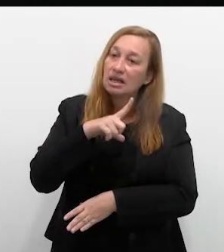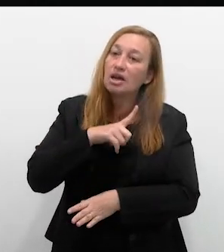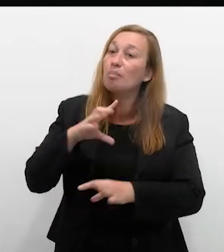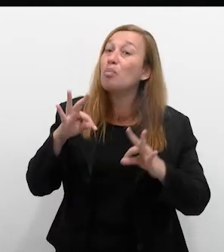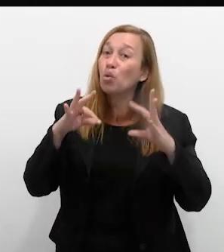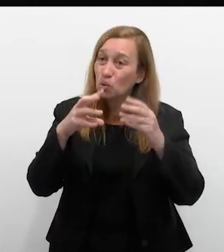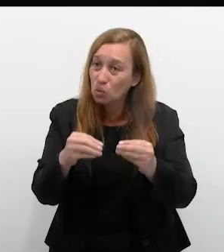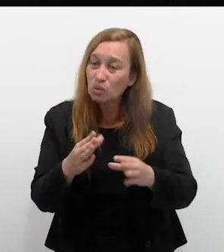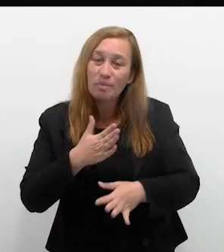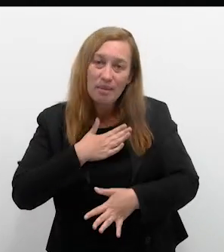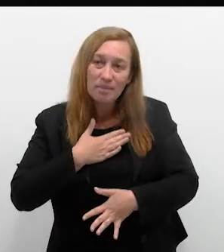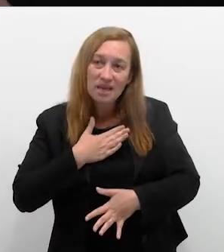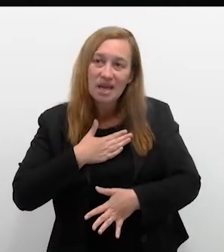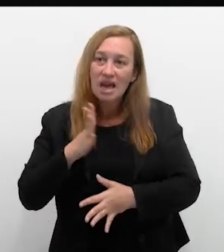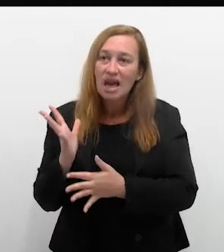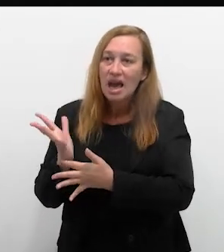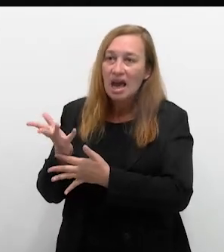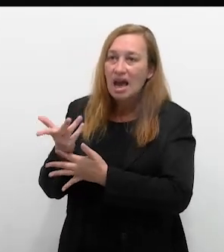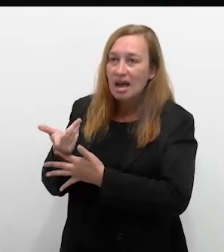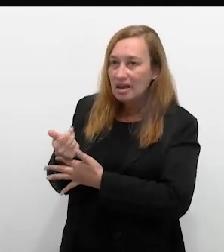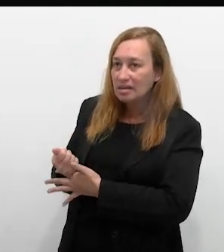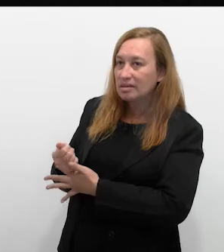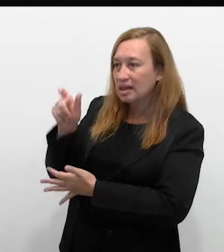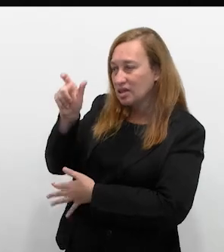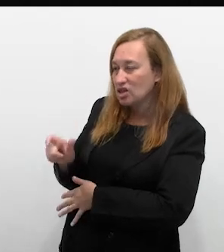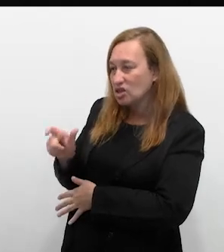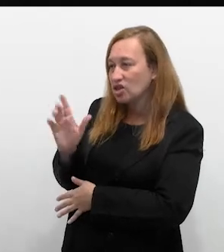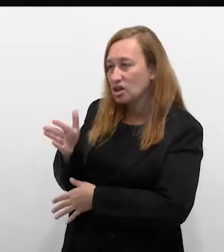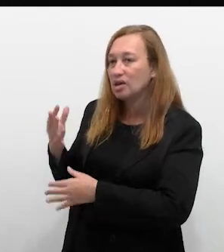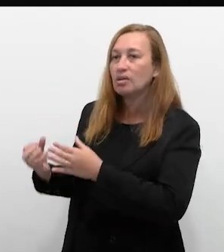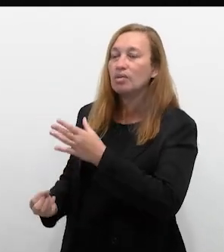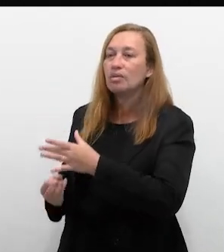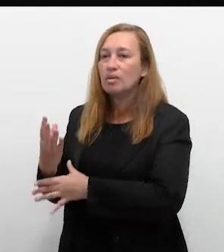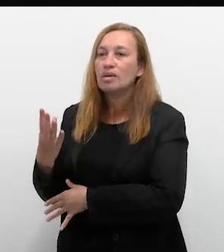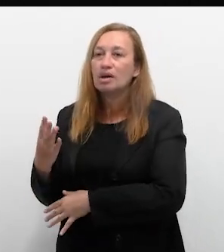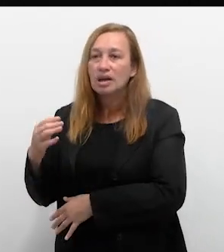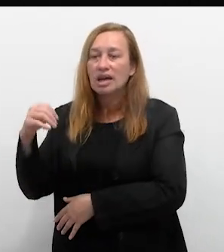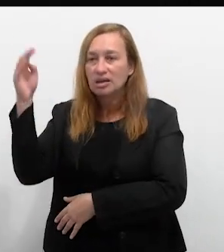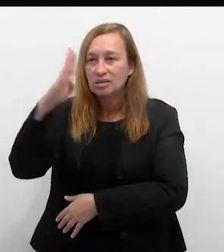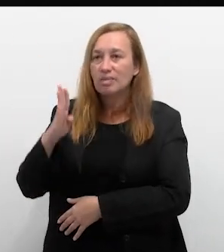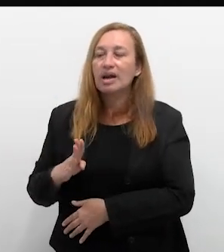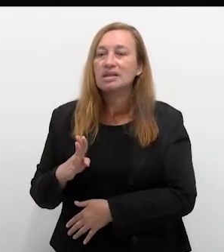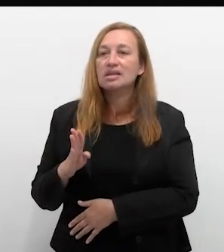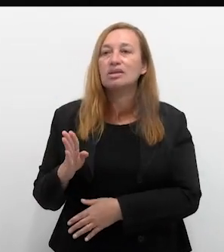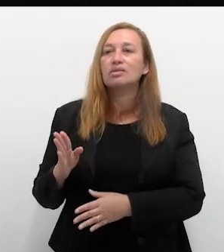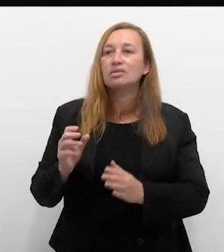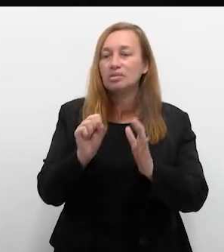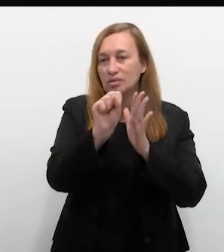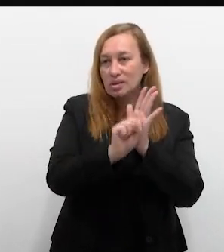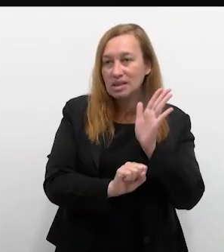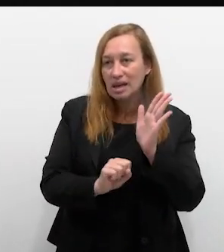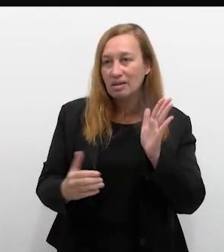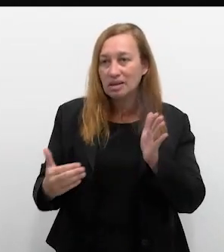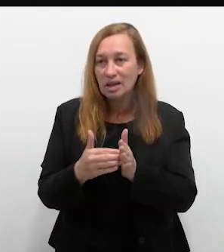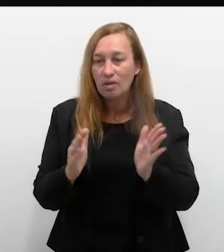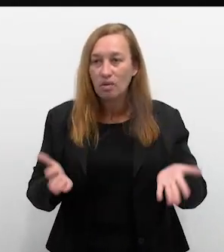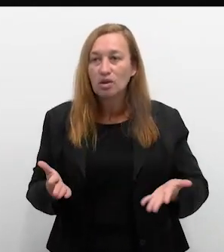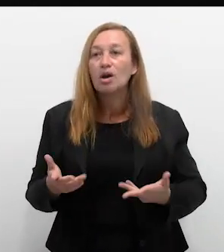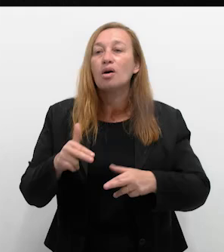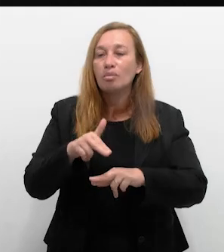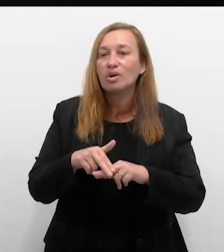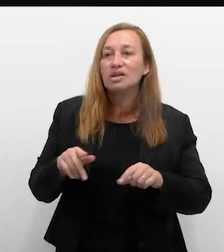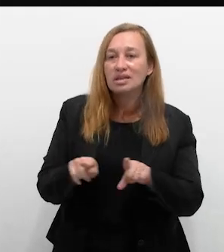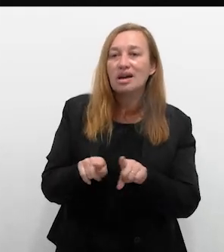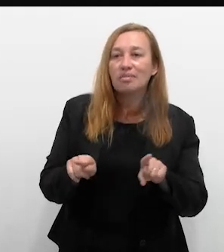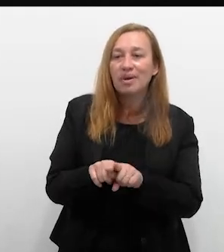acho que tem sim, e acho que por tudo isso, para mim, ela é a maior artista que o Brasil já produziu do século para cá. Eu acho que também, por